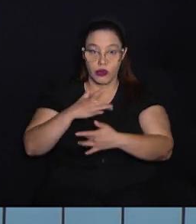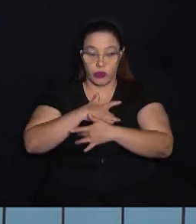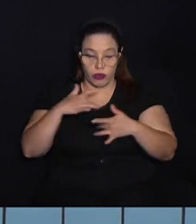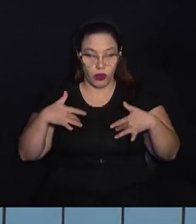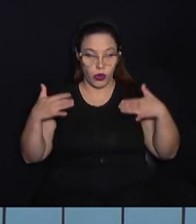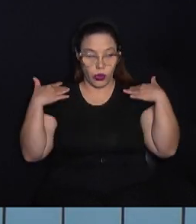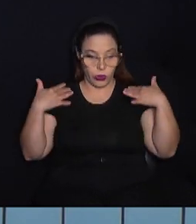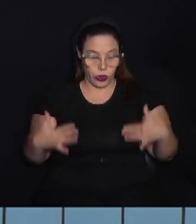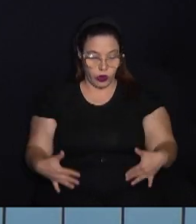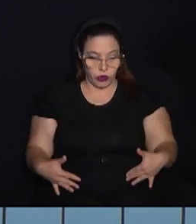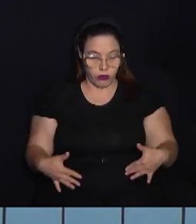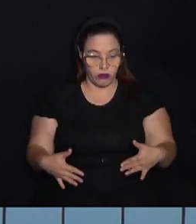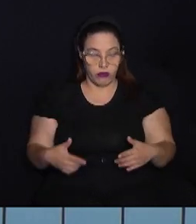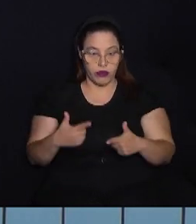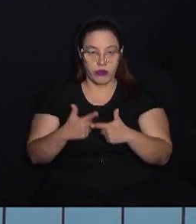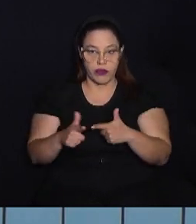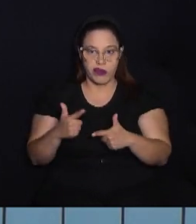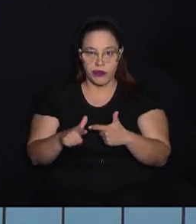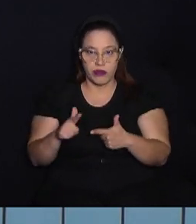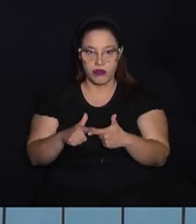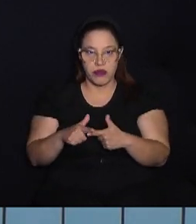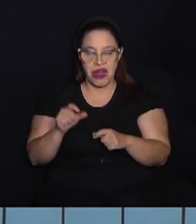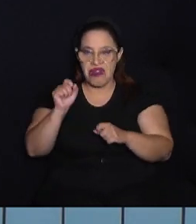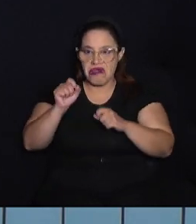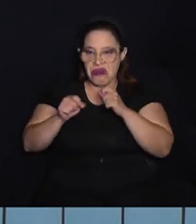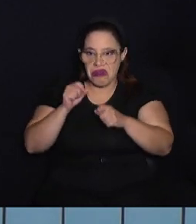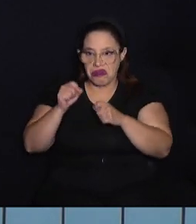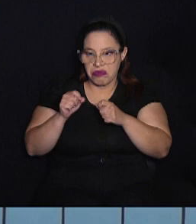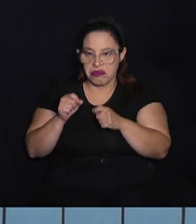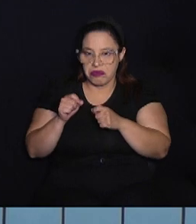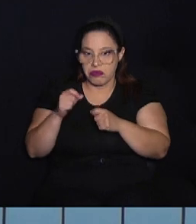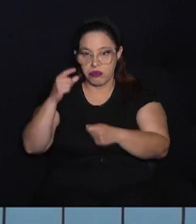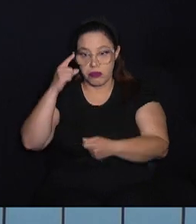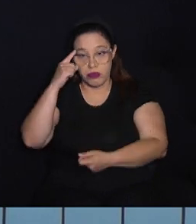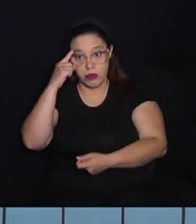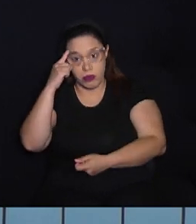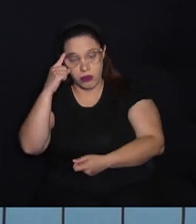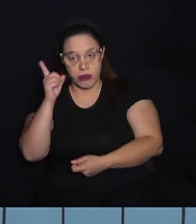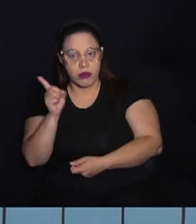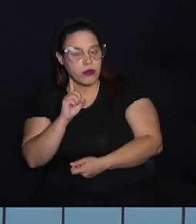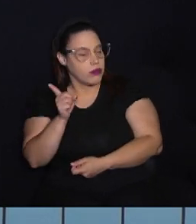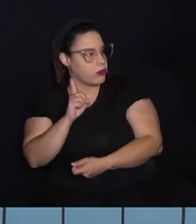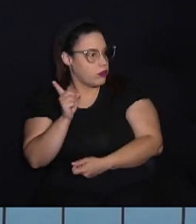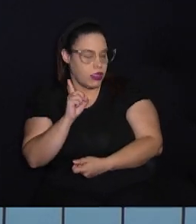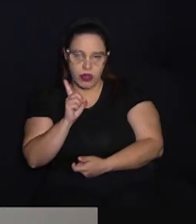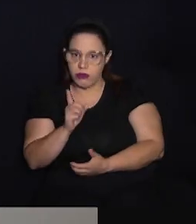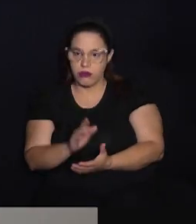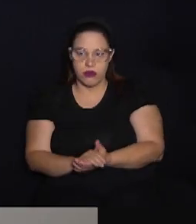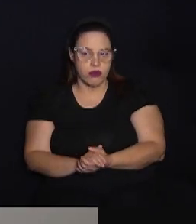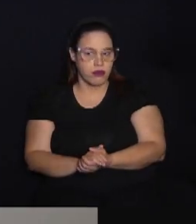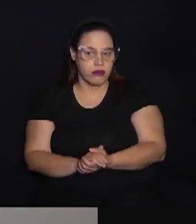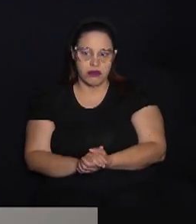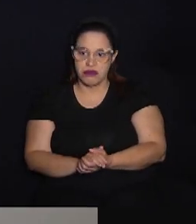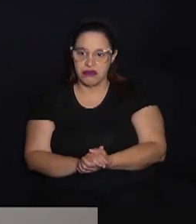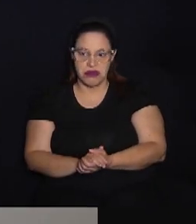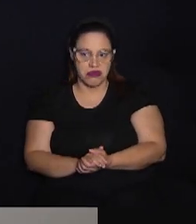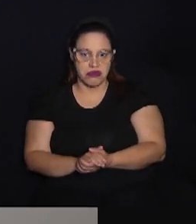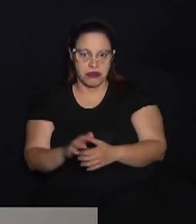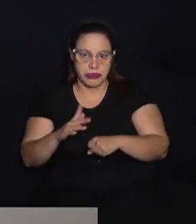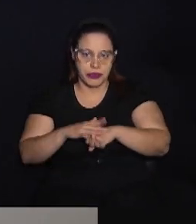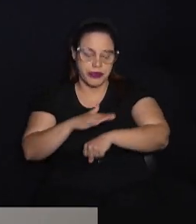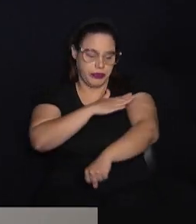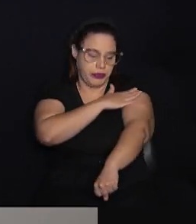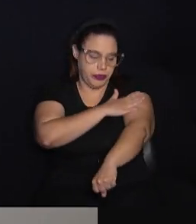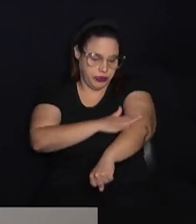do paciente, né? Ele interfere em algum ponto nesse sentido? Não. O vitiligo ele é uma doença da